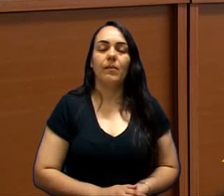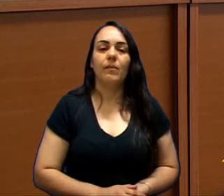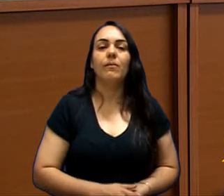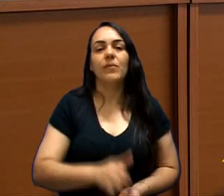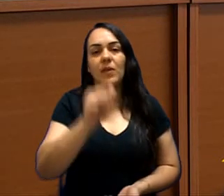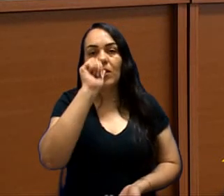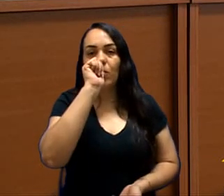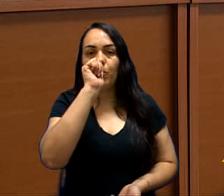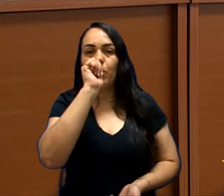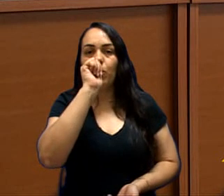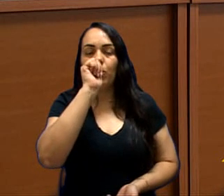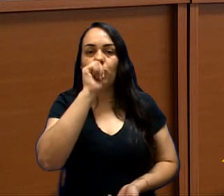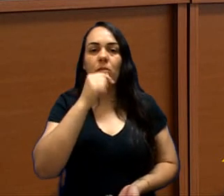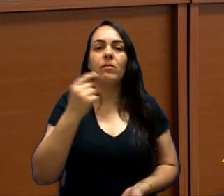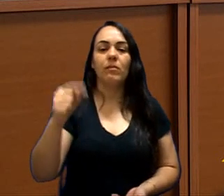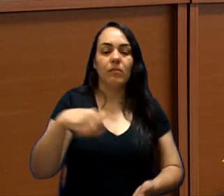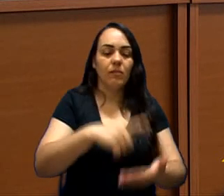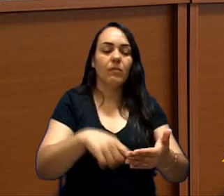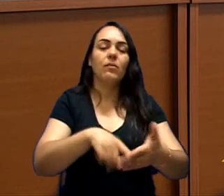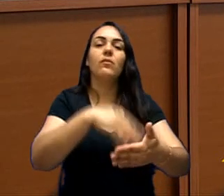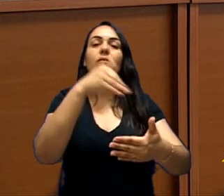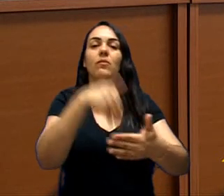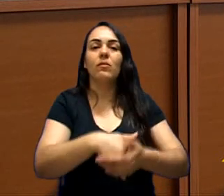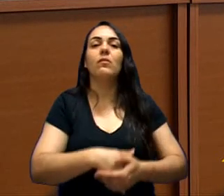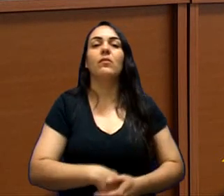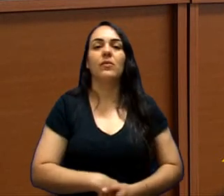Nenê, vem votar.